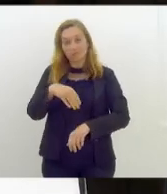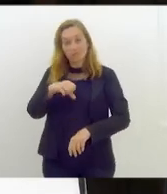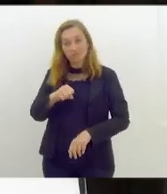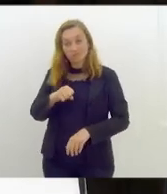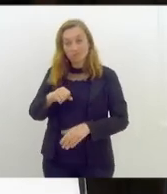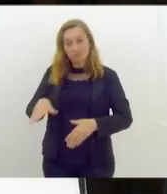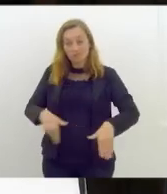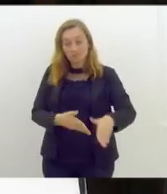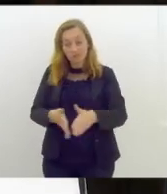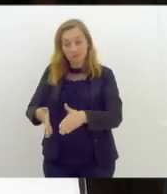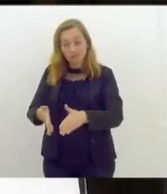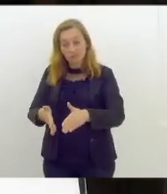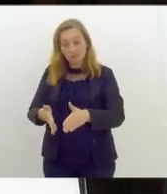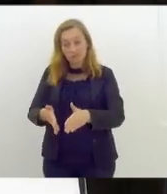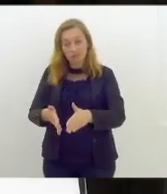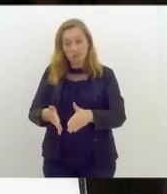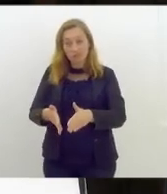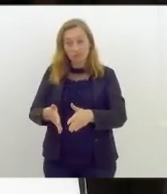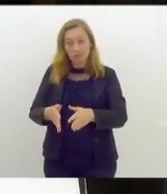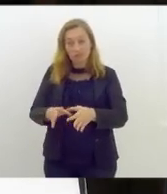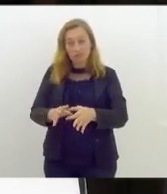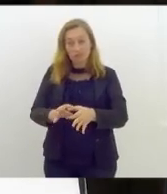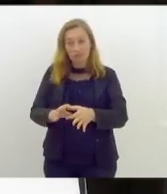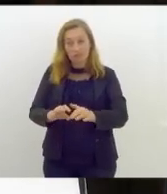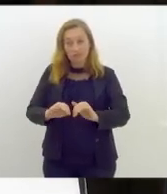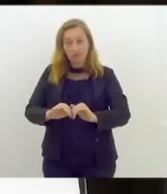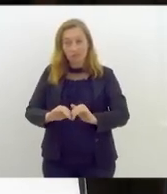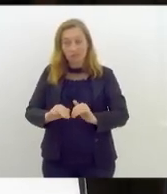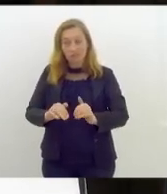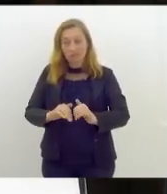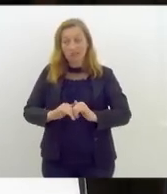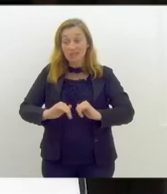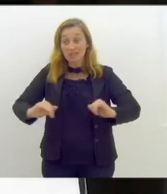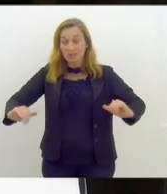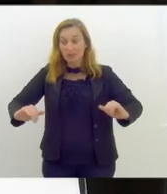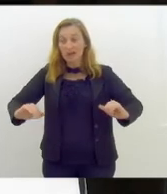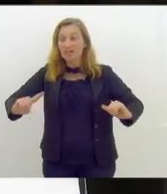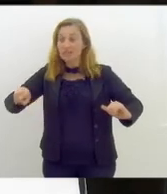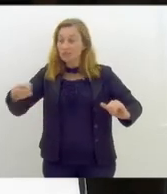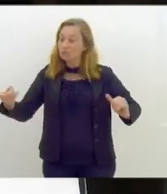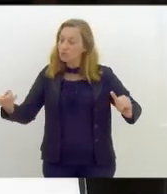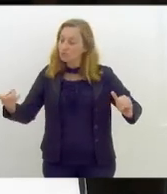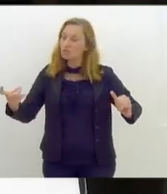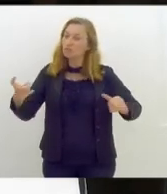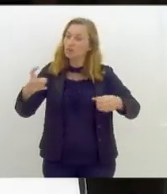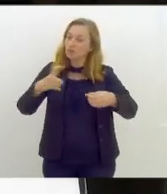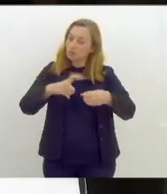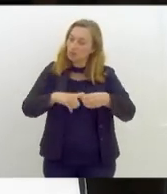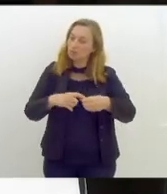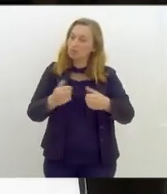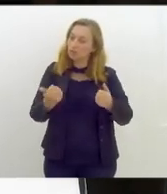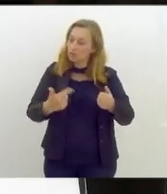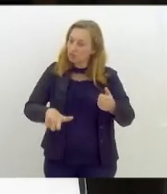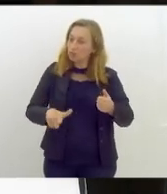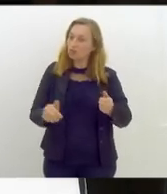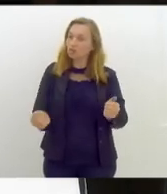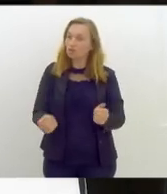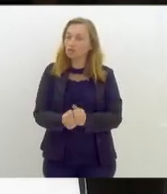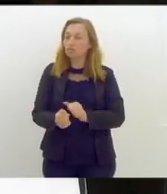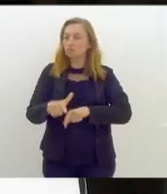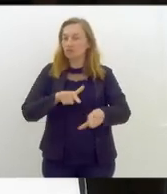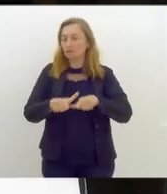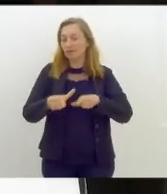foram. Nós nos reencontramos novamente na 17ª Câmara Civil, onde trabalhamos juntos já não sei quantos